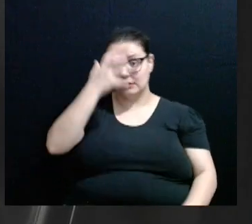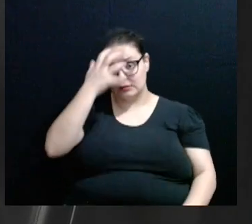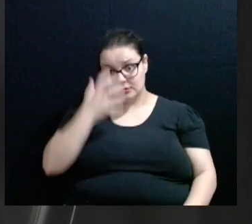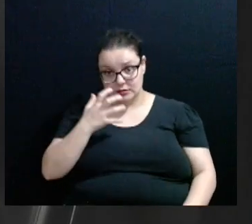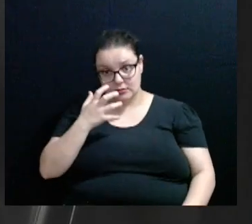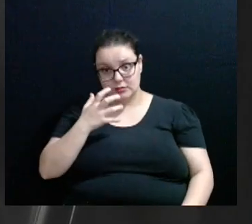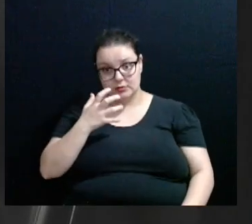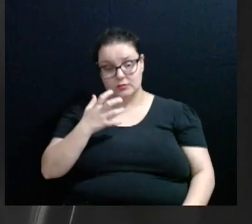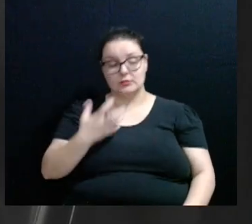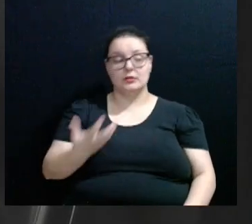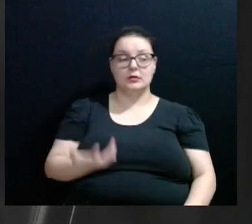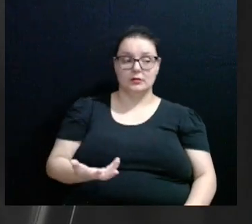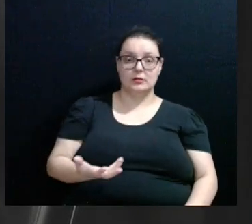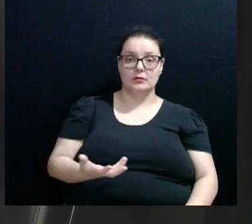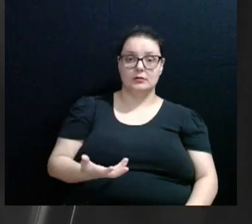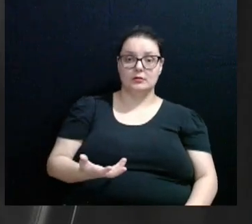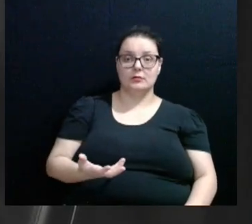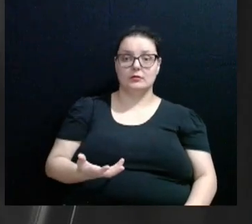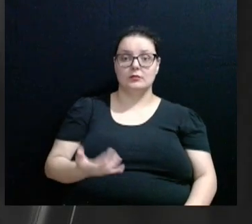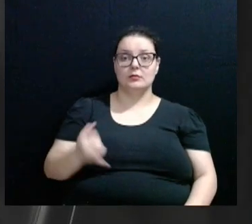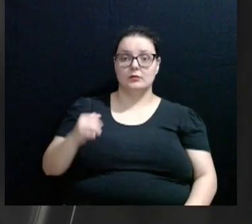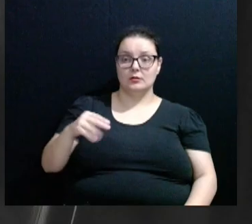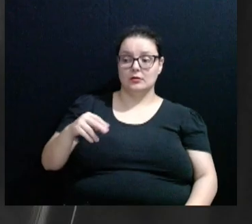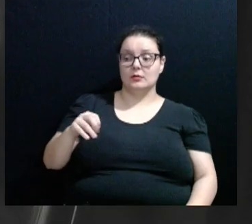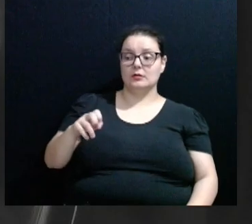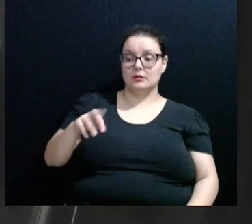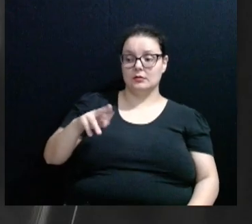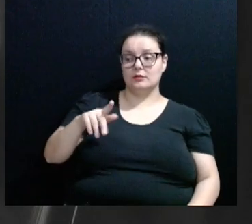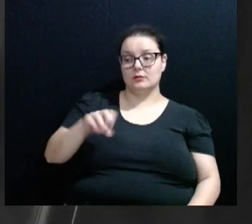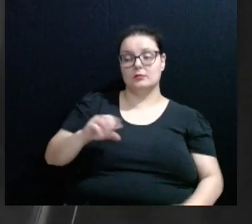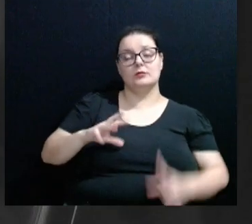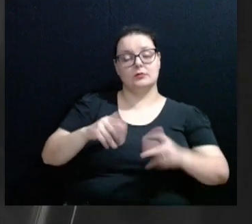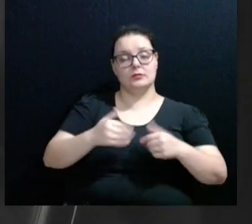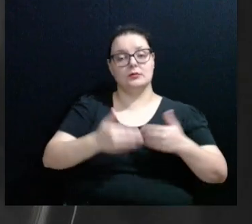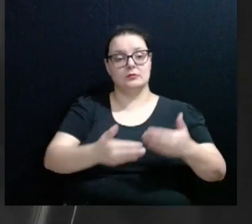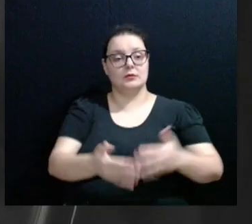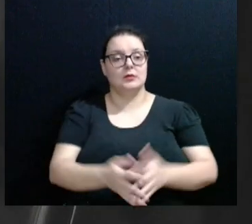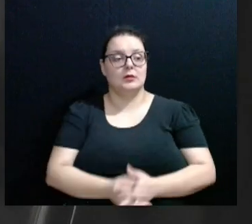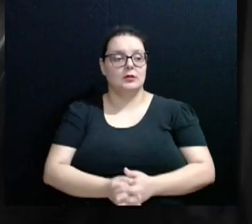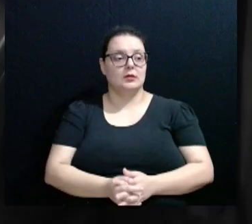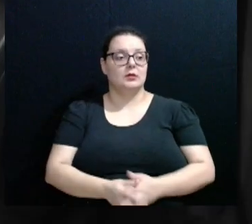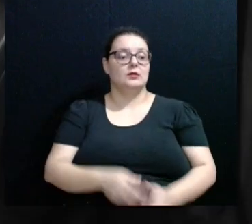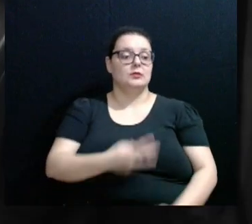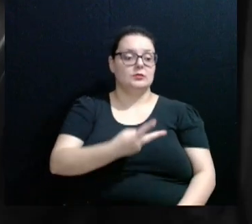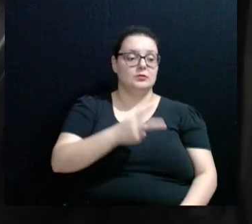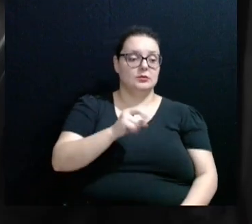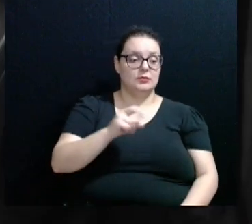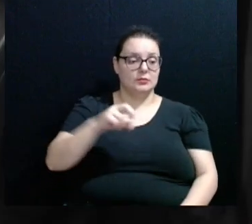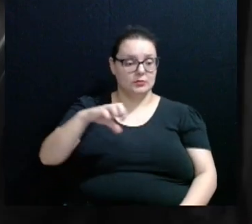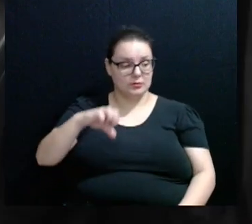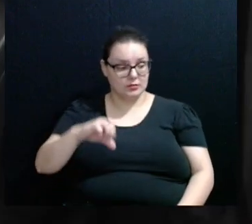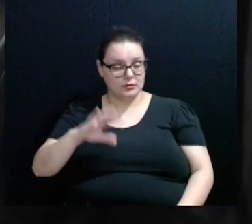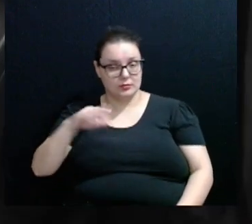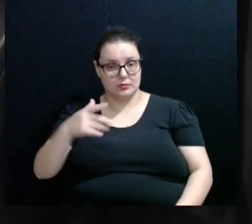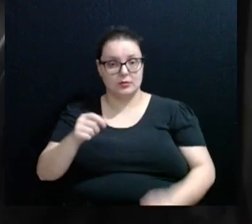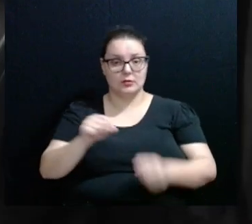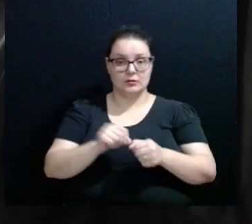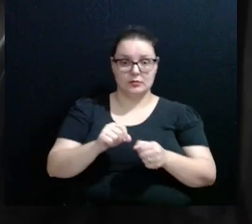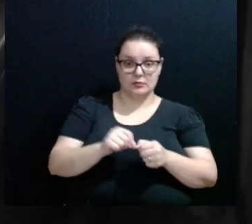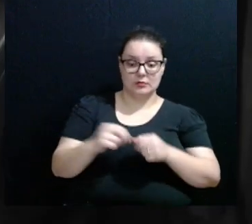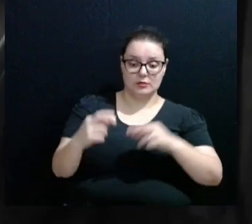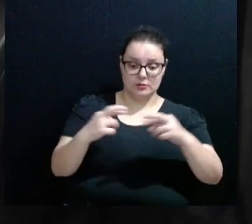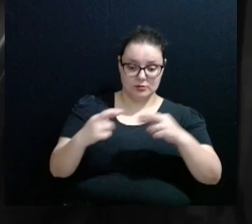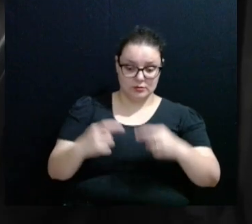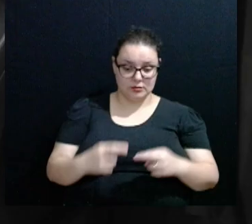foi íntegro em todos esses processos. Agora, desde 2009, quando a gente fez aqui um